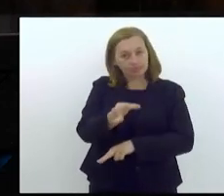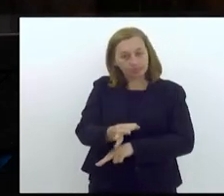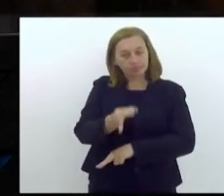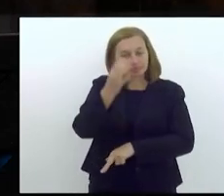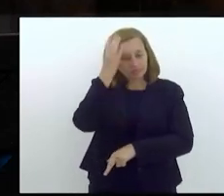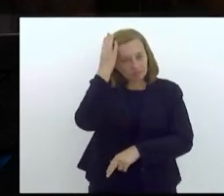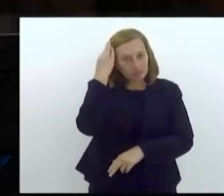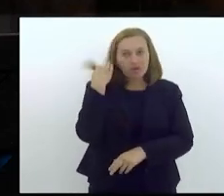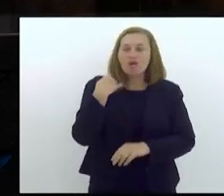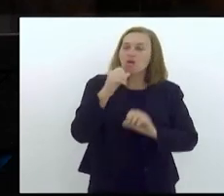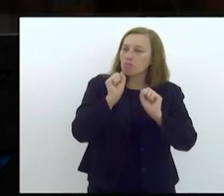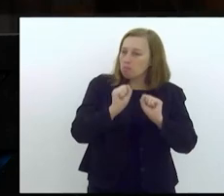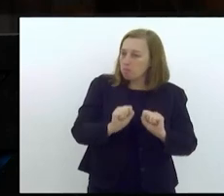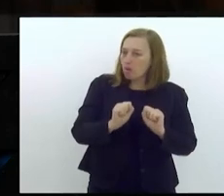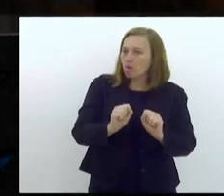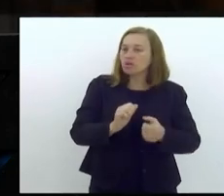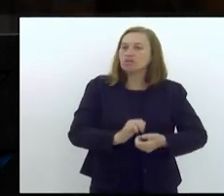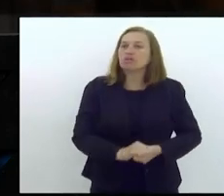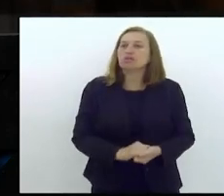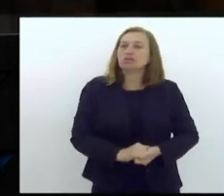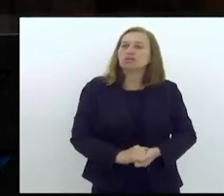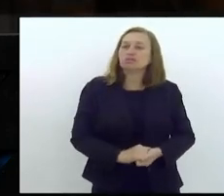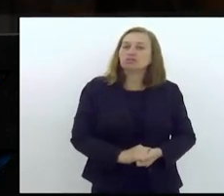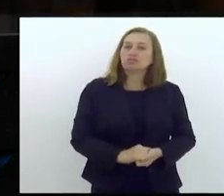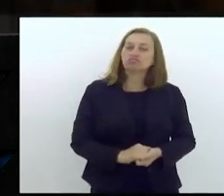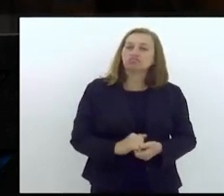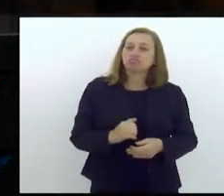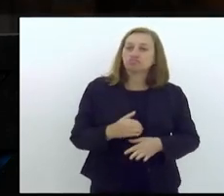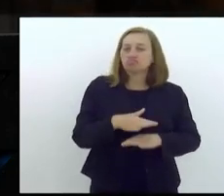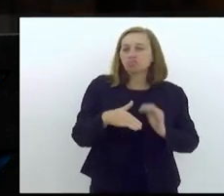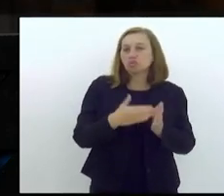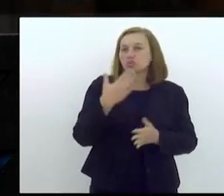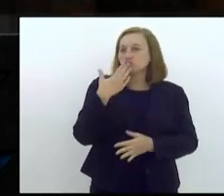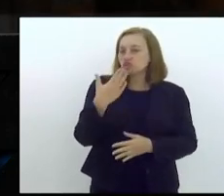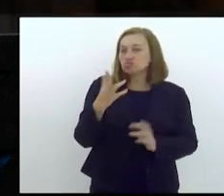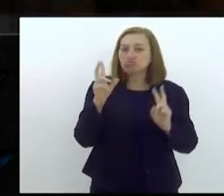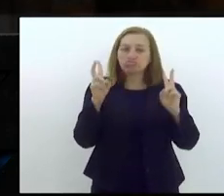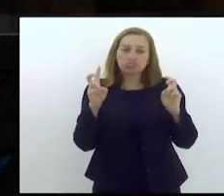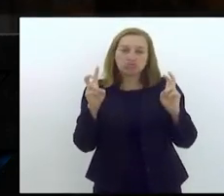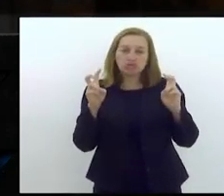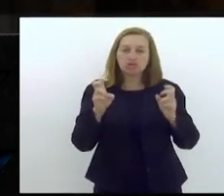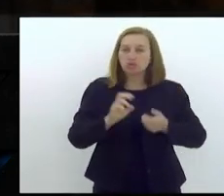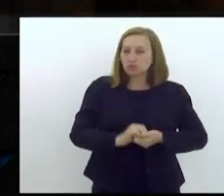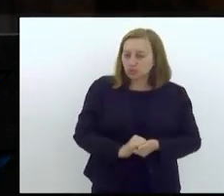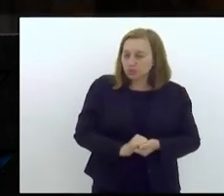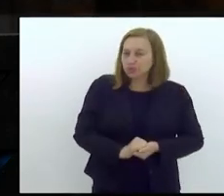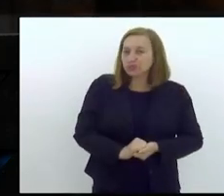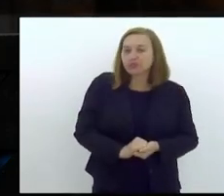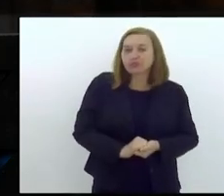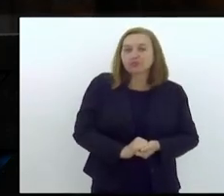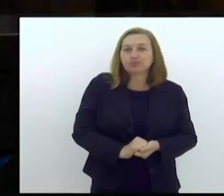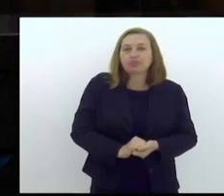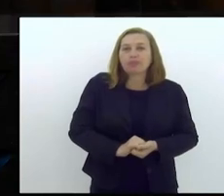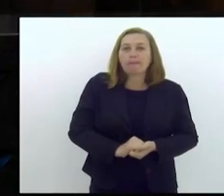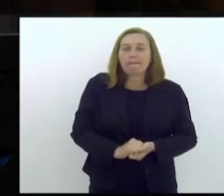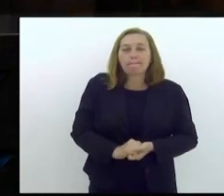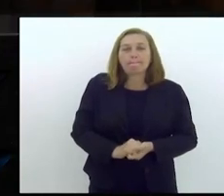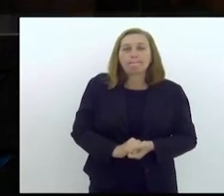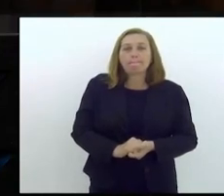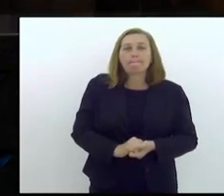pode ter todo tipo de polêmica pode ter todo tipo de polêmica